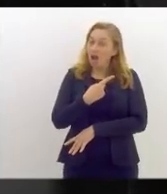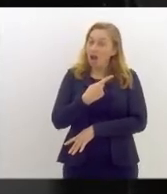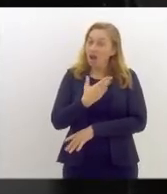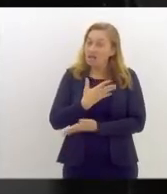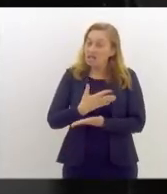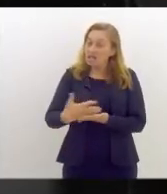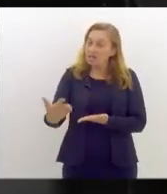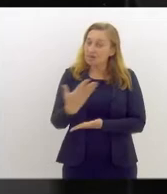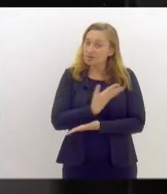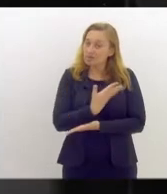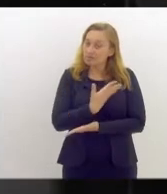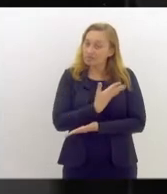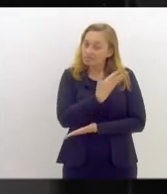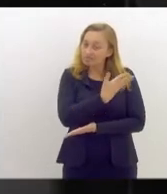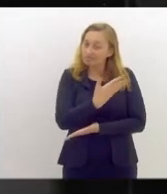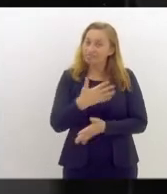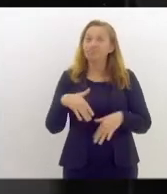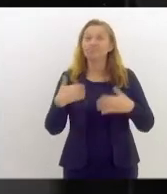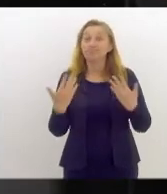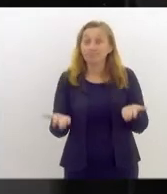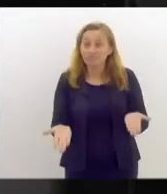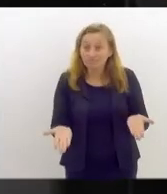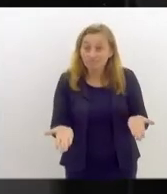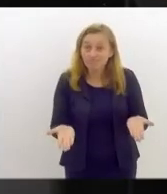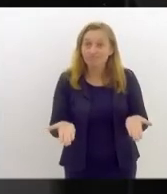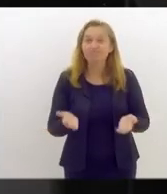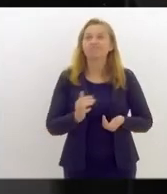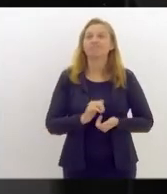amizade desde então a